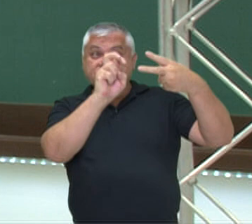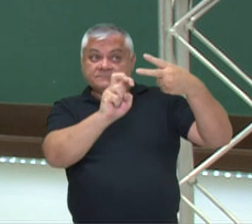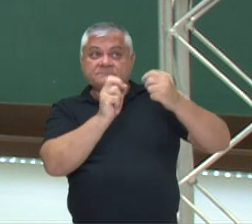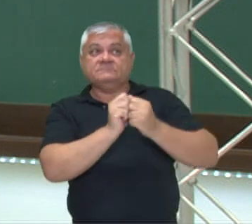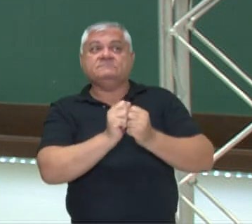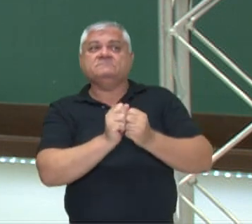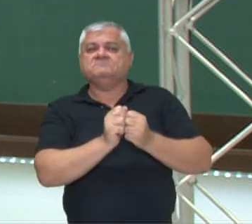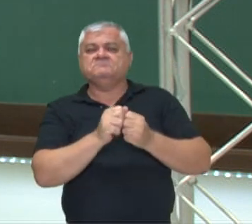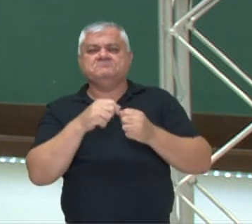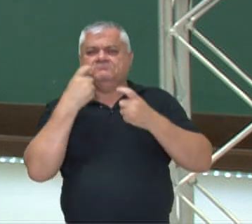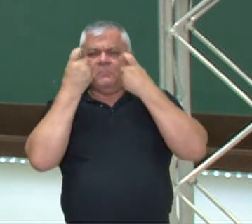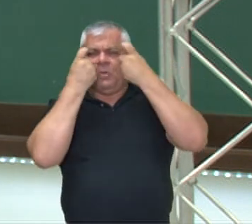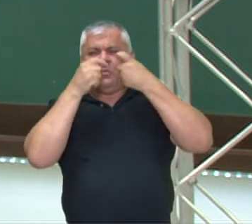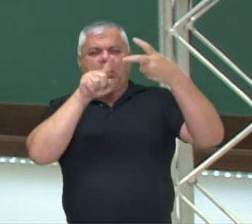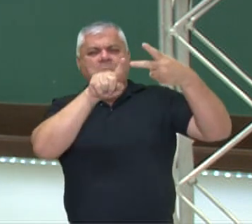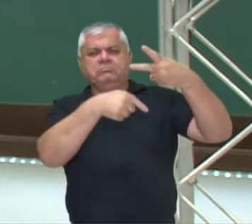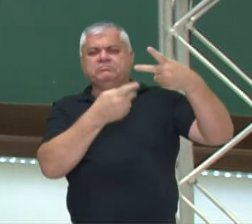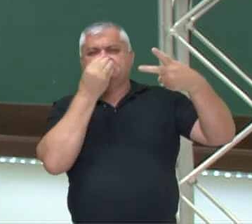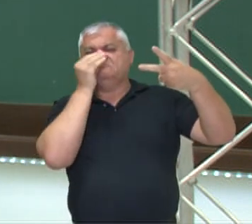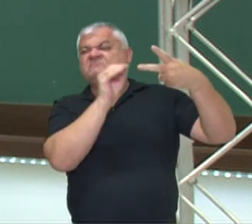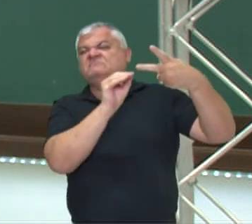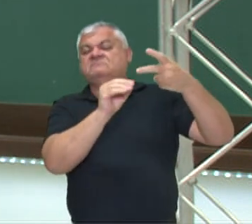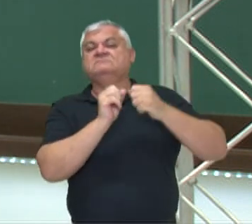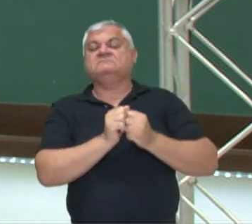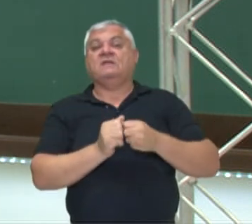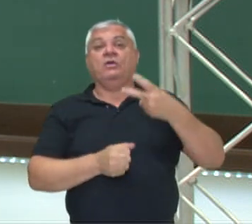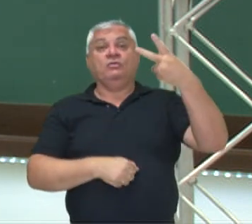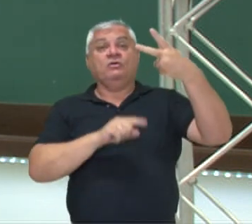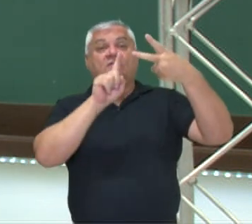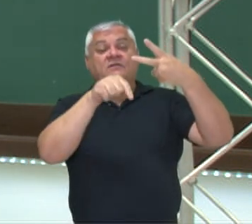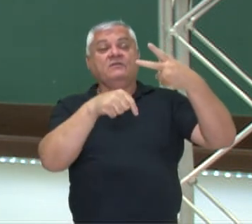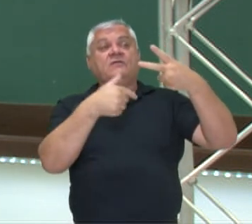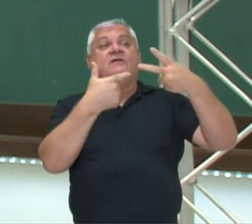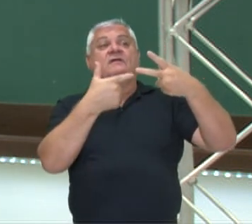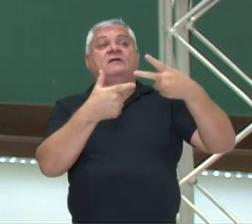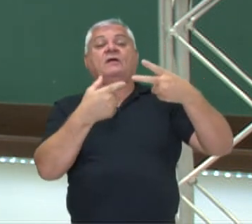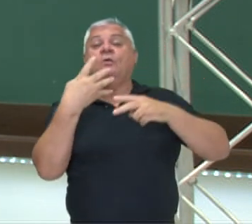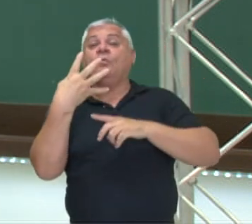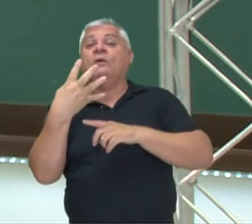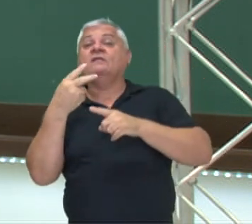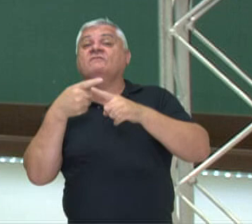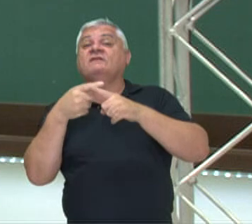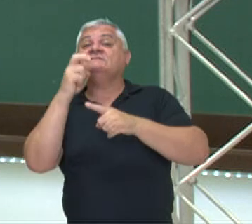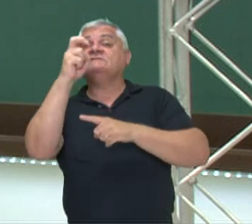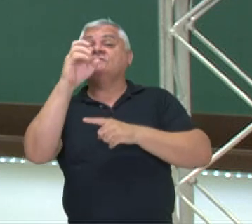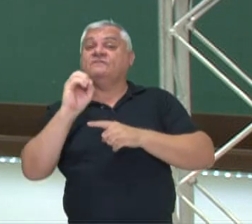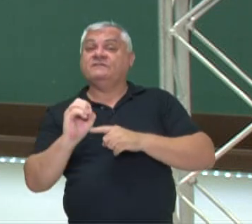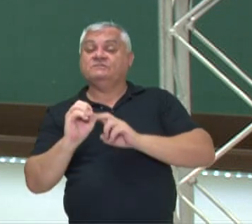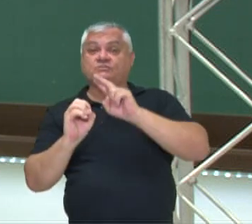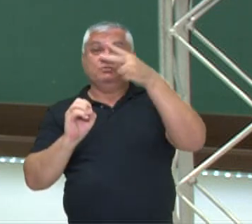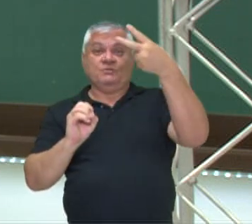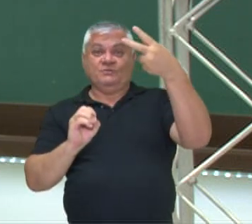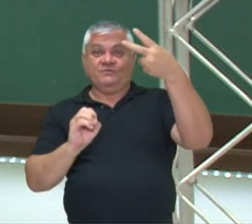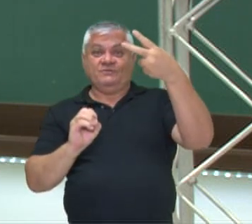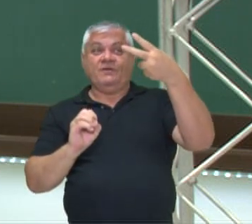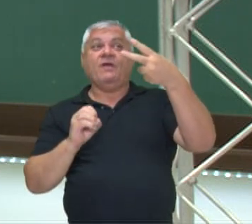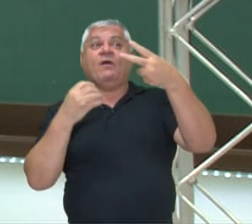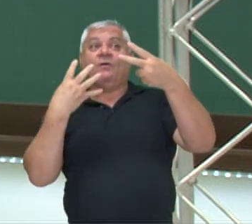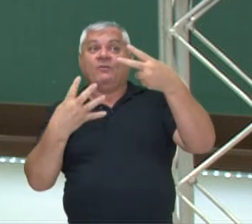eu não preciso me preocupar com ela. Tá? Então vamos para o 4 primeiro. 4 vezes 5 é 20, vai 2.